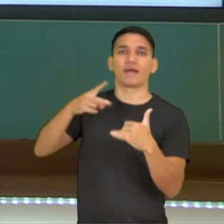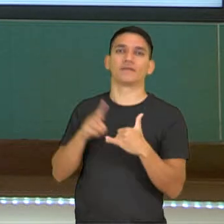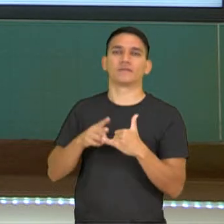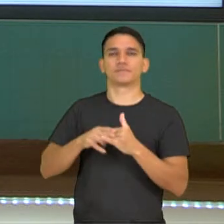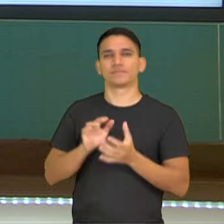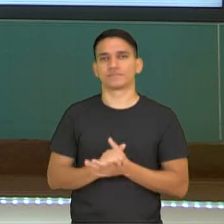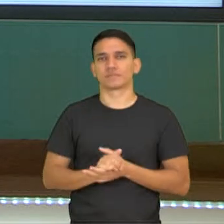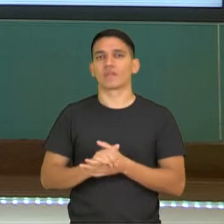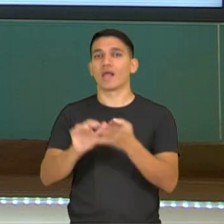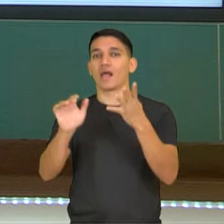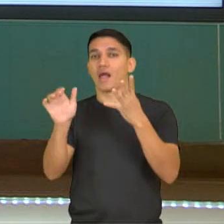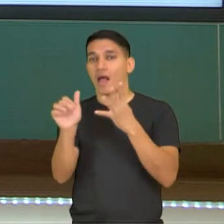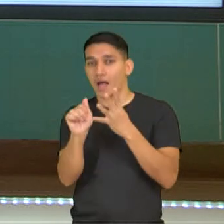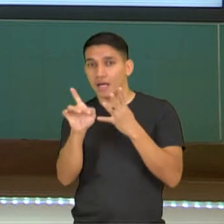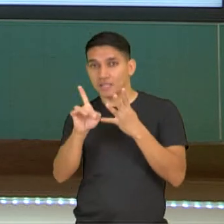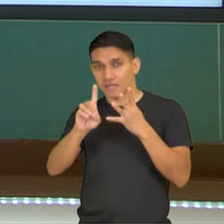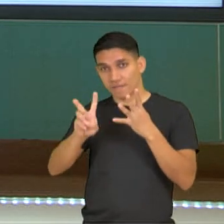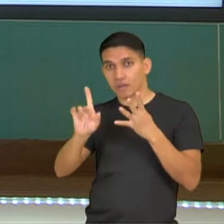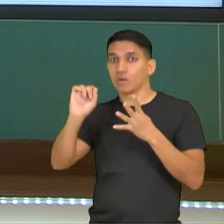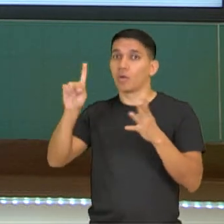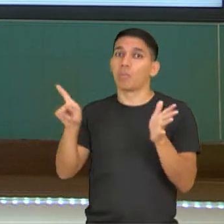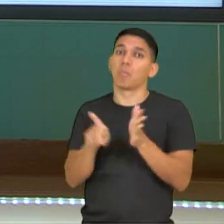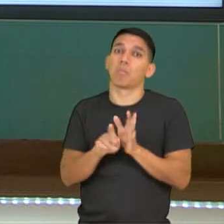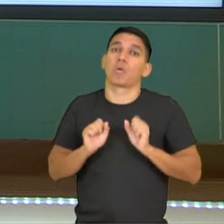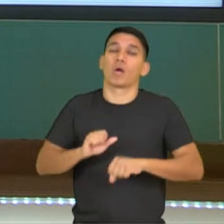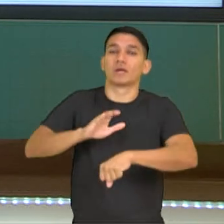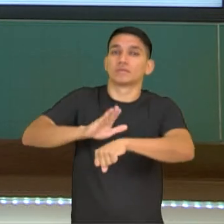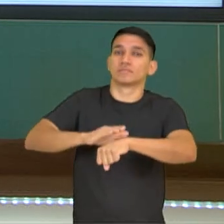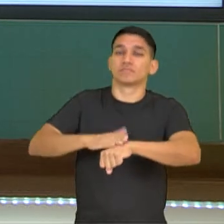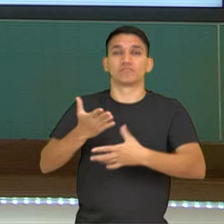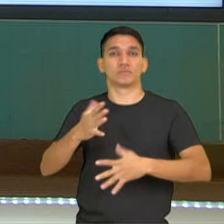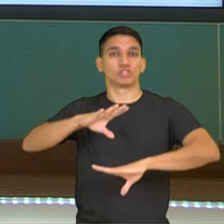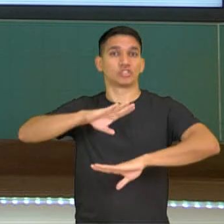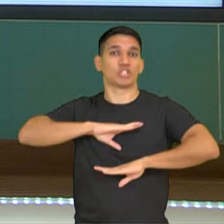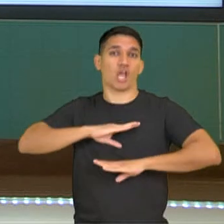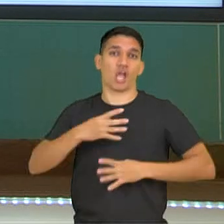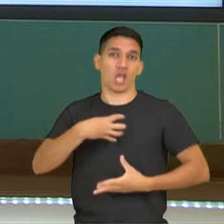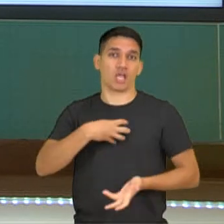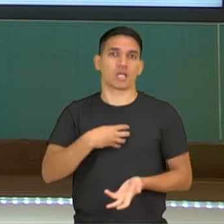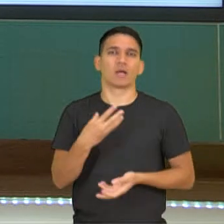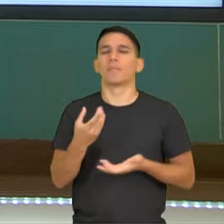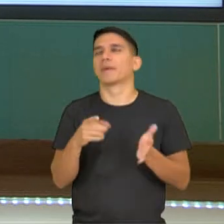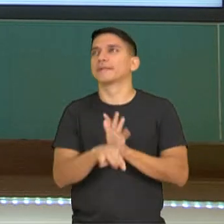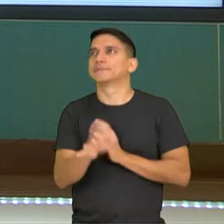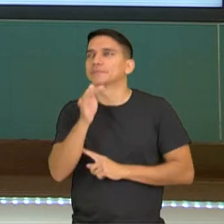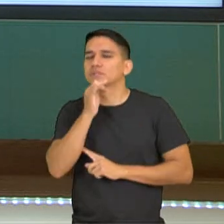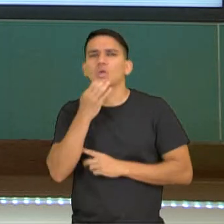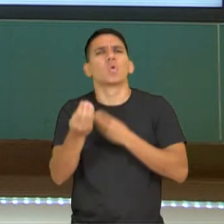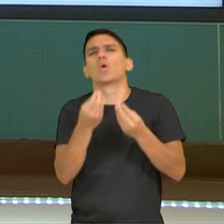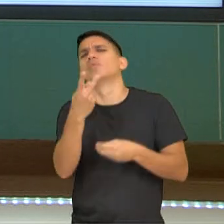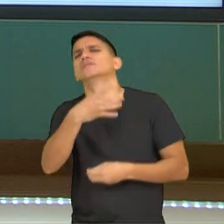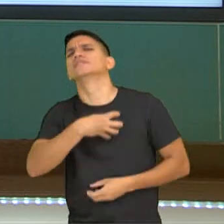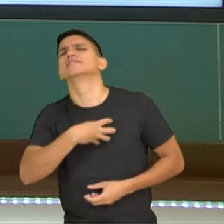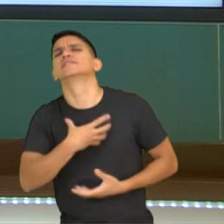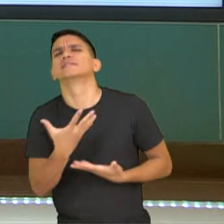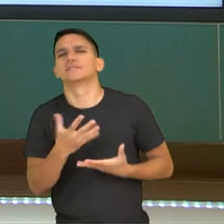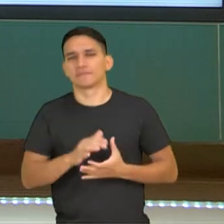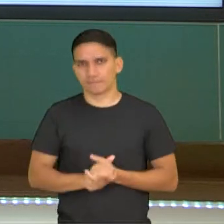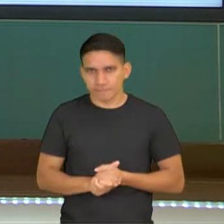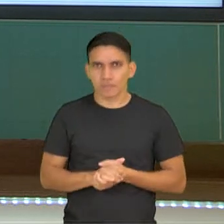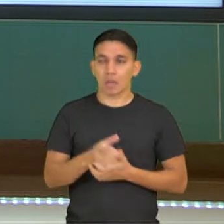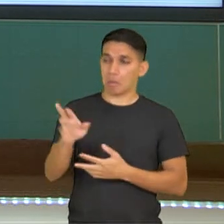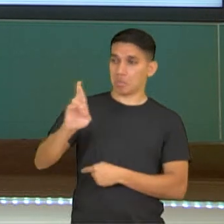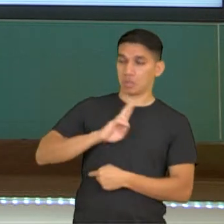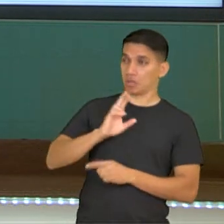várias classificações, né? A gente pode ter advérbio de modo, né? Eu posso perguntar como vocês estão se sentindo, de que modo vocês estão. E alguém pode